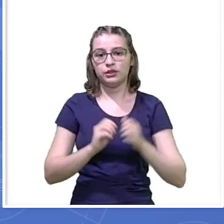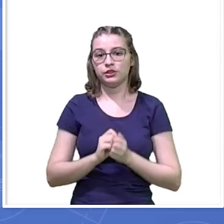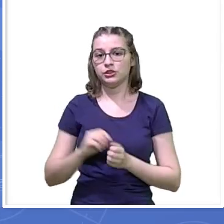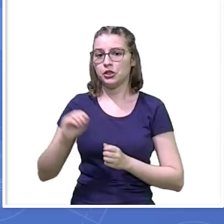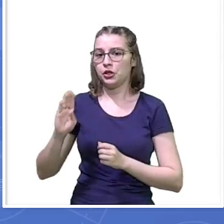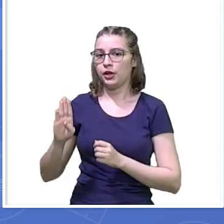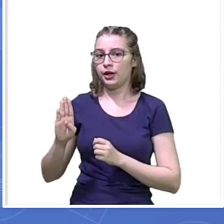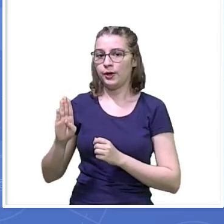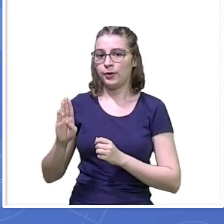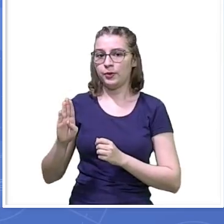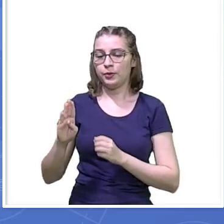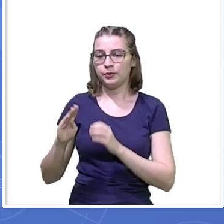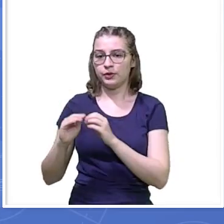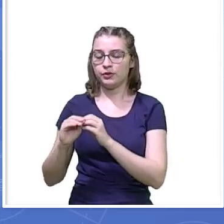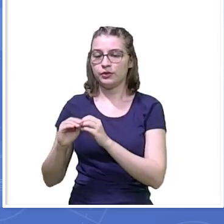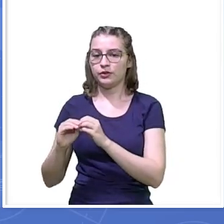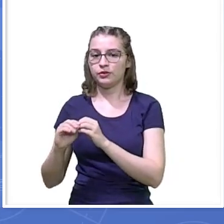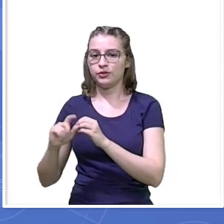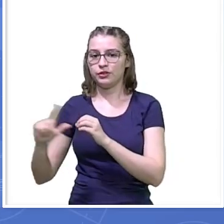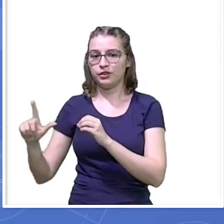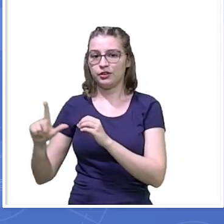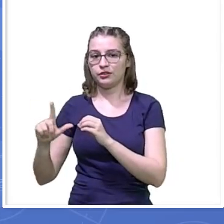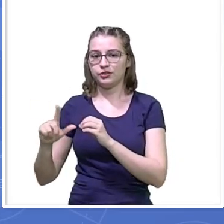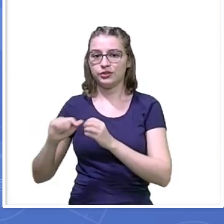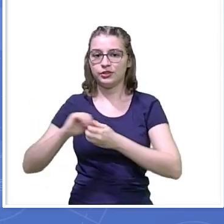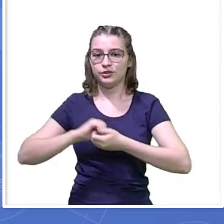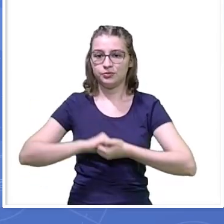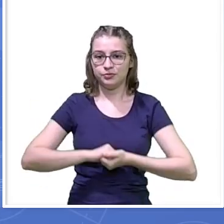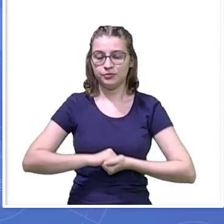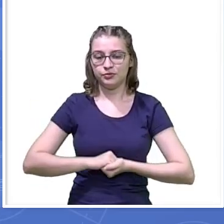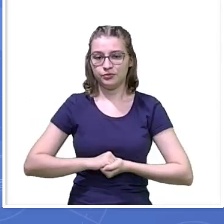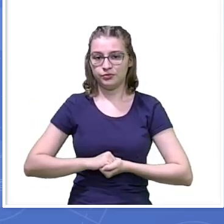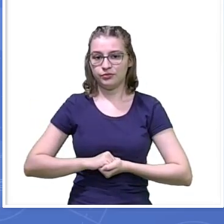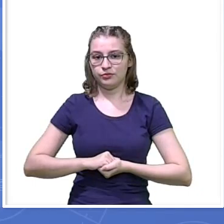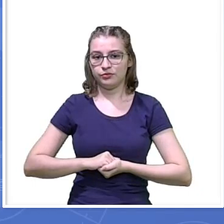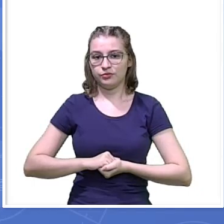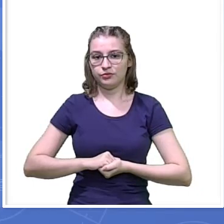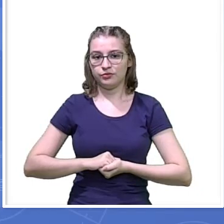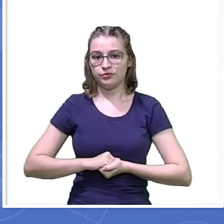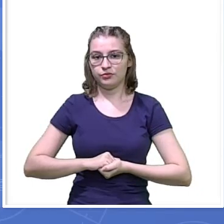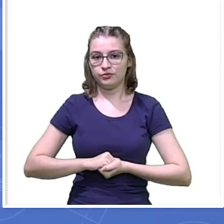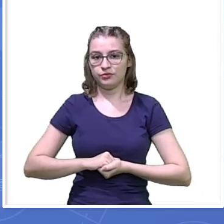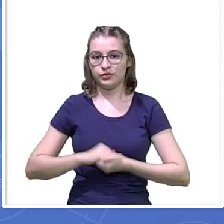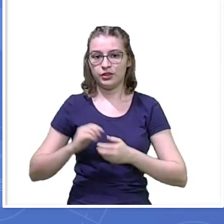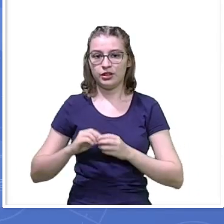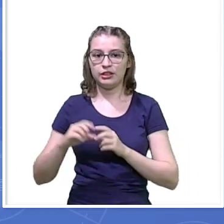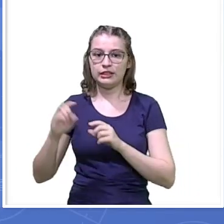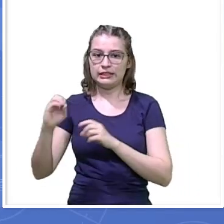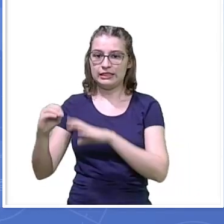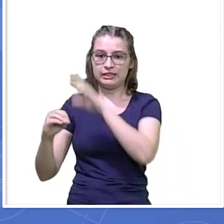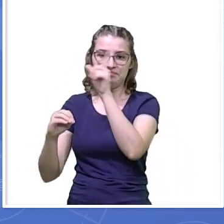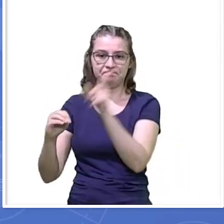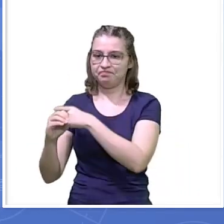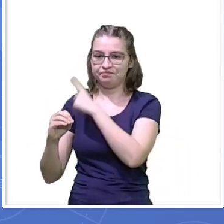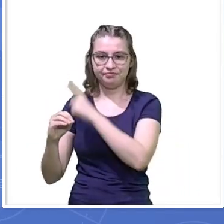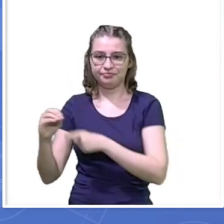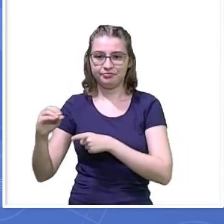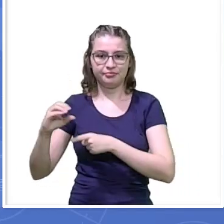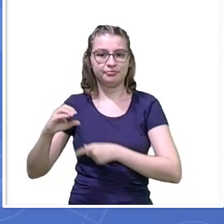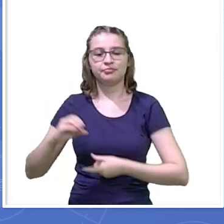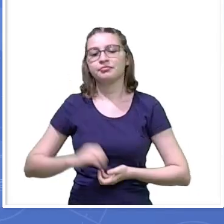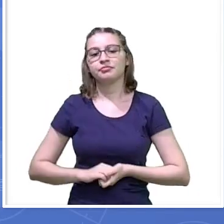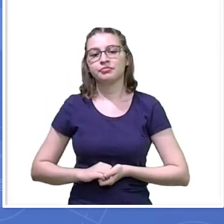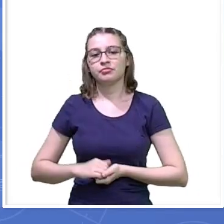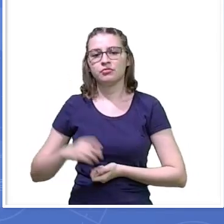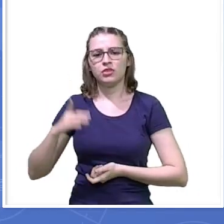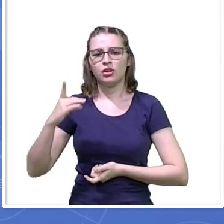está no hemisfério oriental, tá a leste do meridiano de Greenwich. Então a letra C está errada. A letra D está dizendo que o ponto D